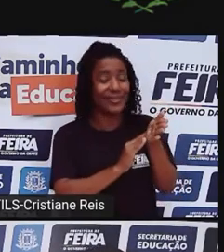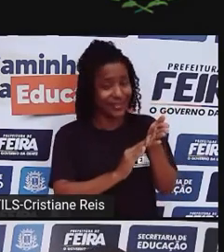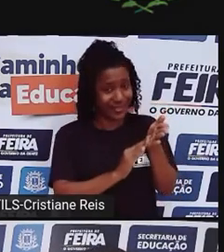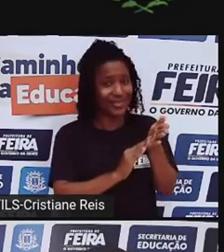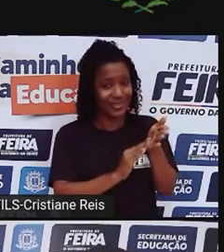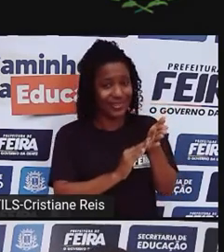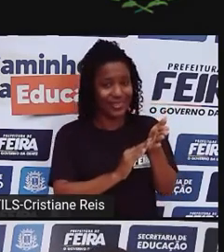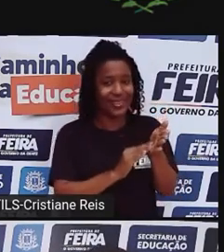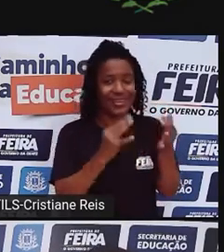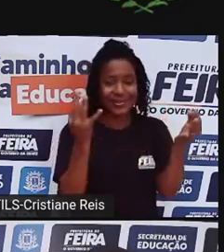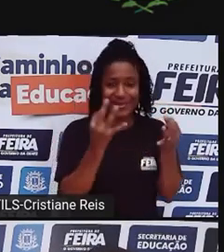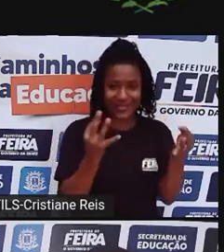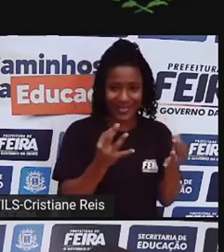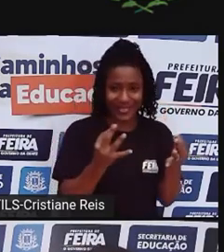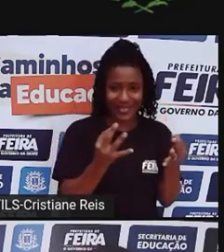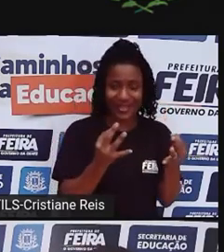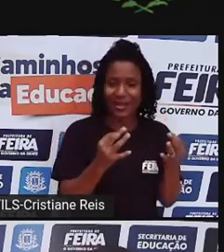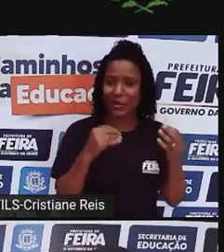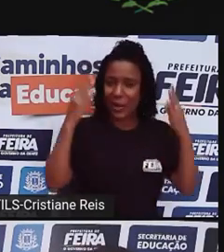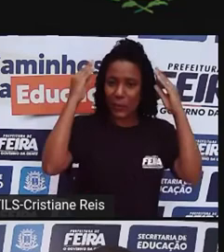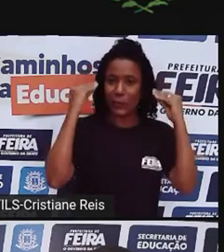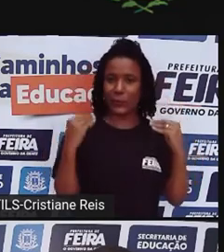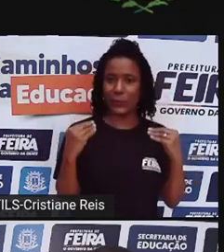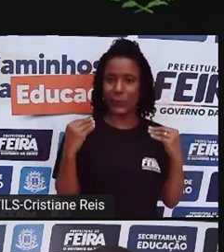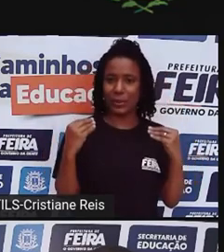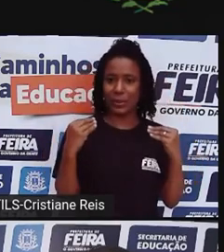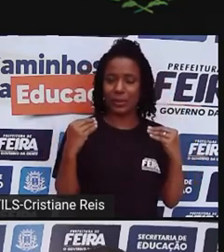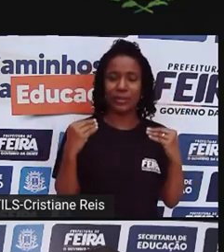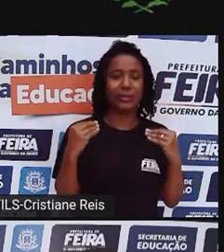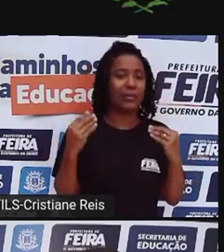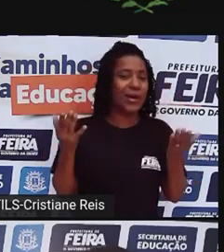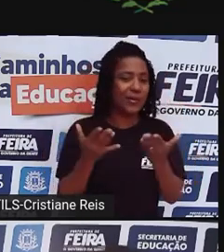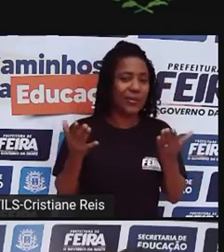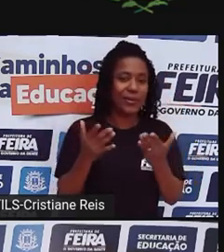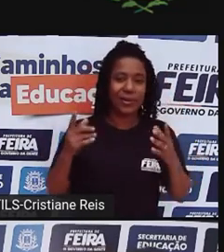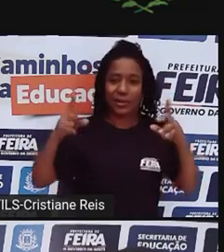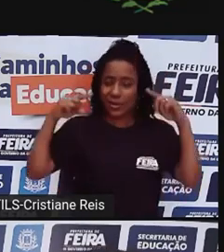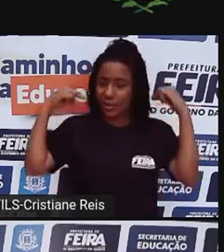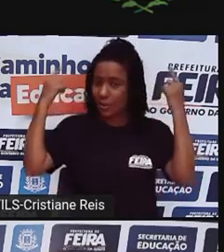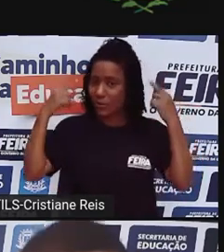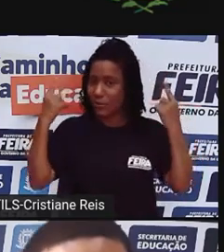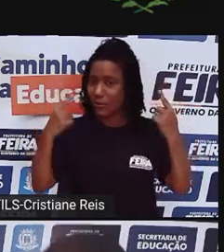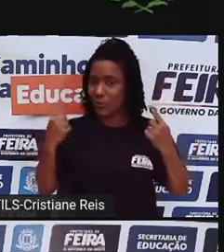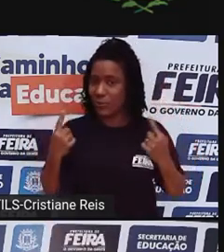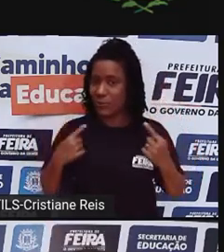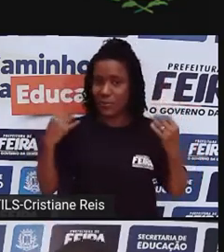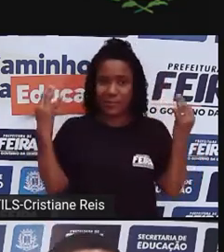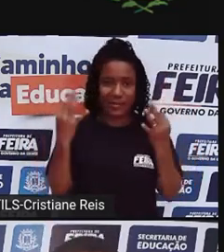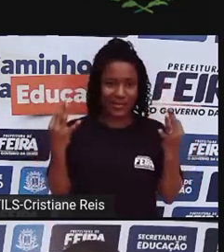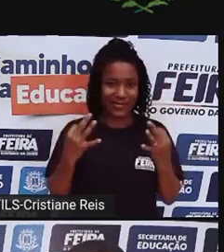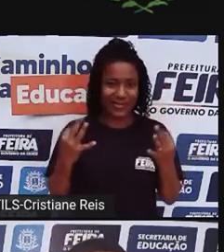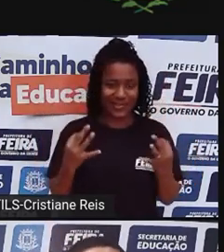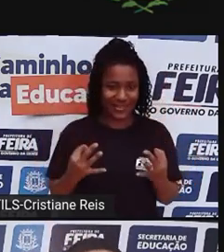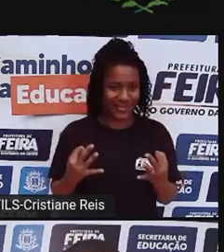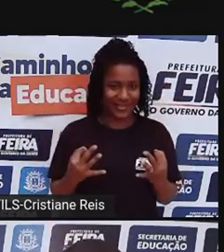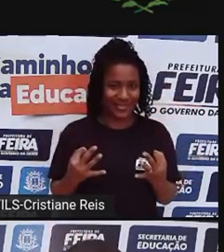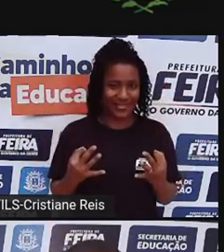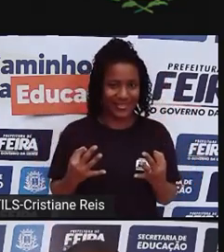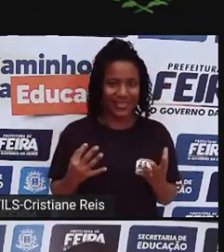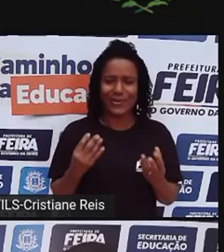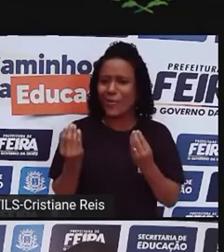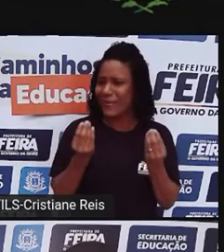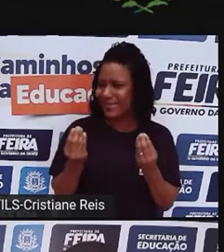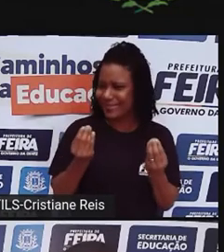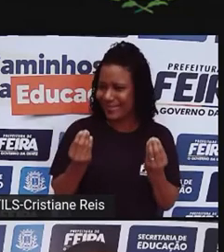cachos perfeitos. Como assim? O meu cabelo, ele parece que tem vontade própria. Porque tem dia que eu penteio ele